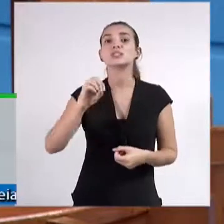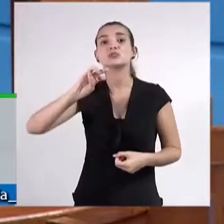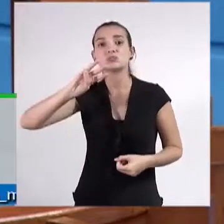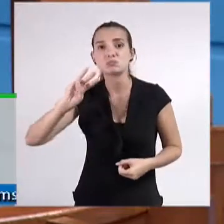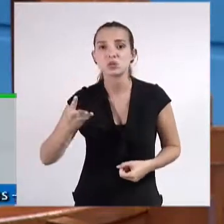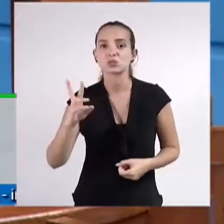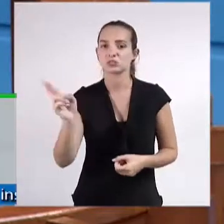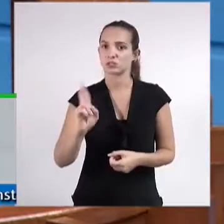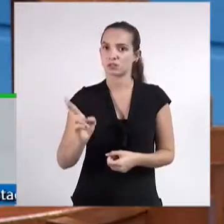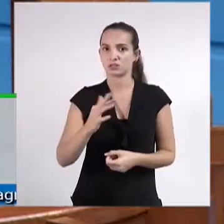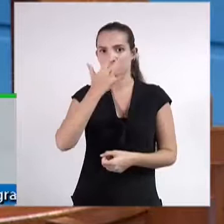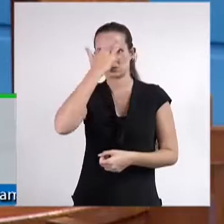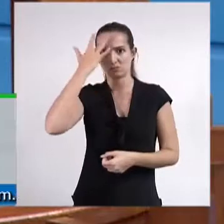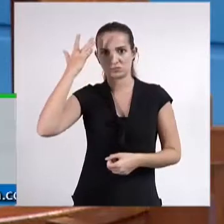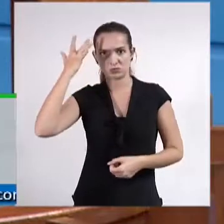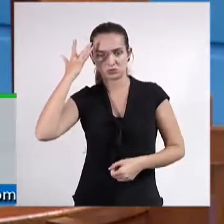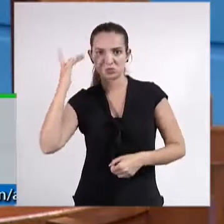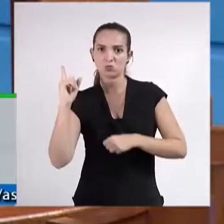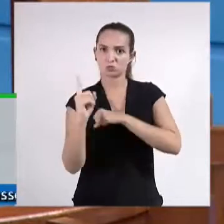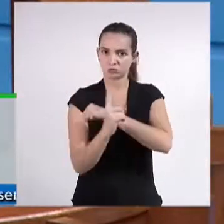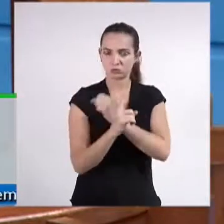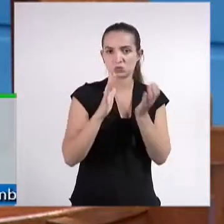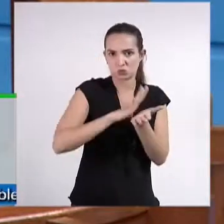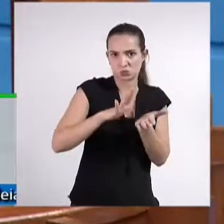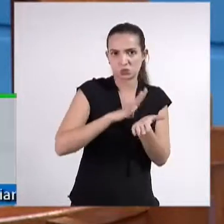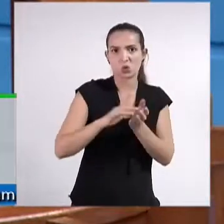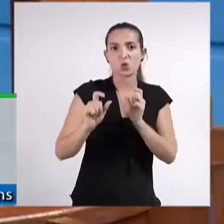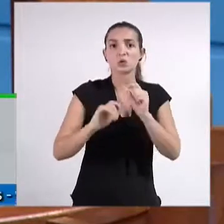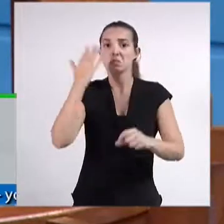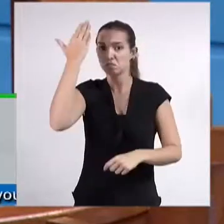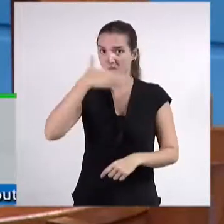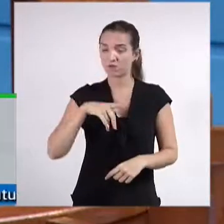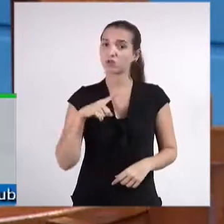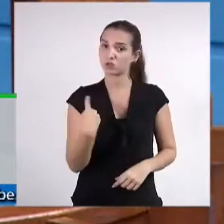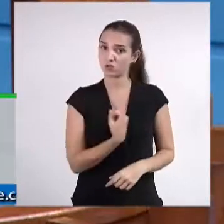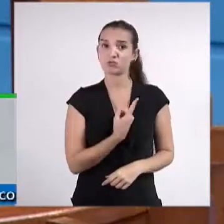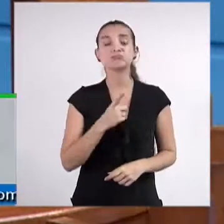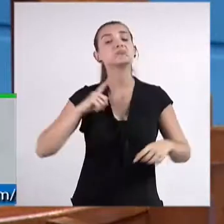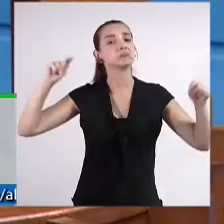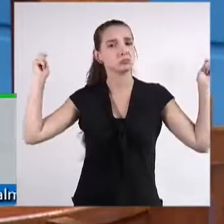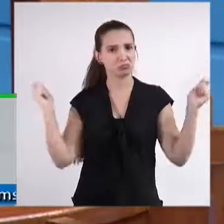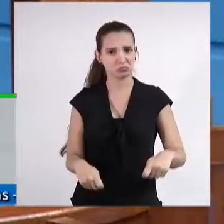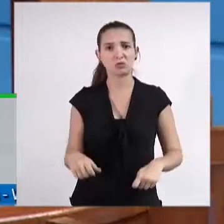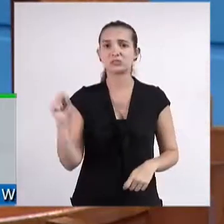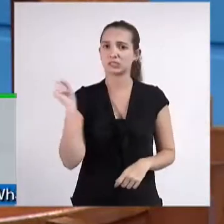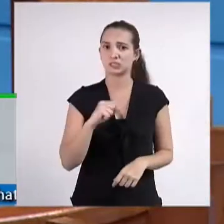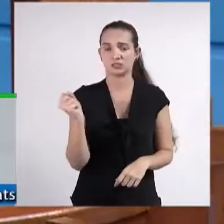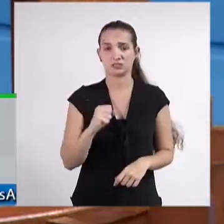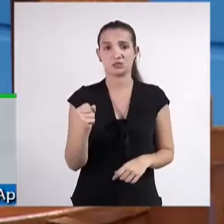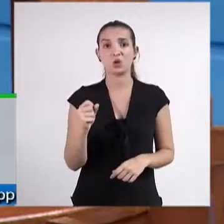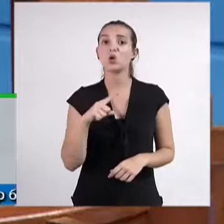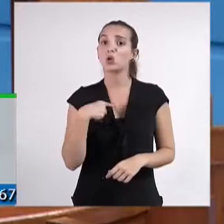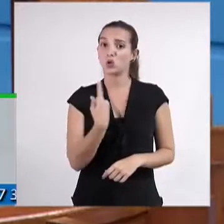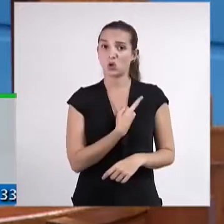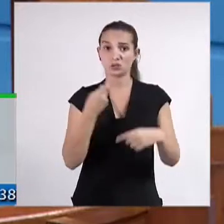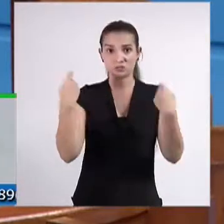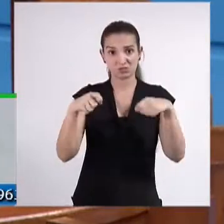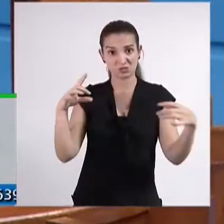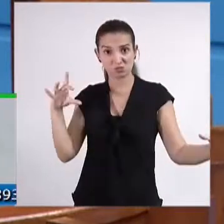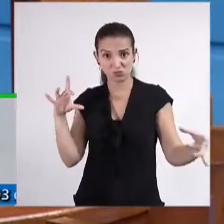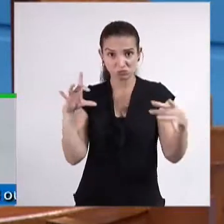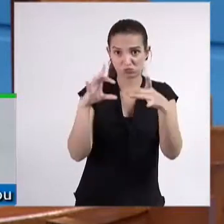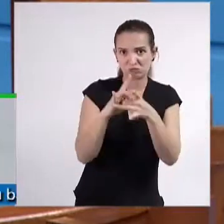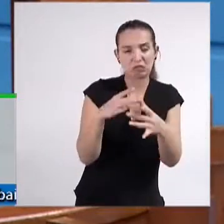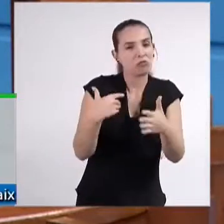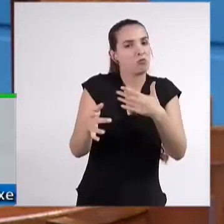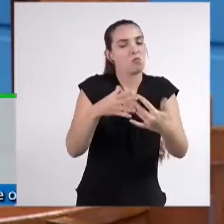aos consumidores. Então, isso demonstra que nós temos condições para isso. Temos que nos unir, independente de